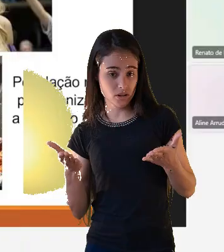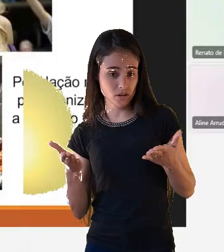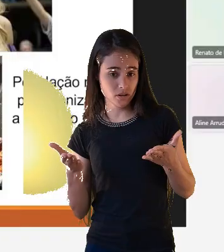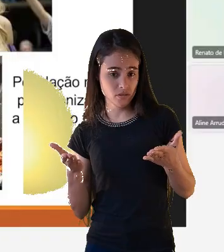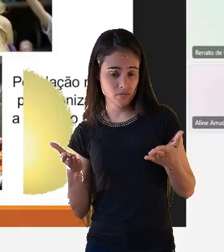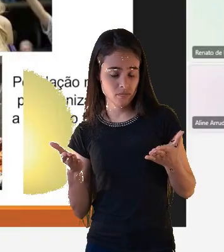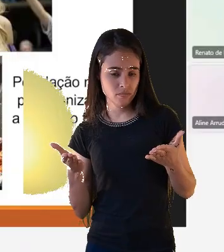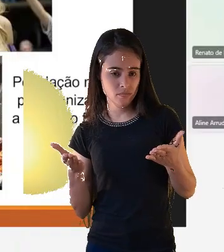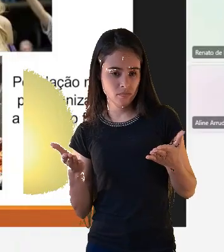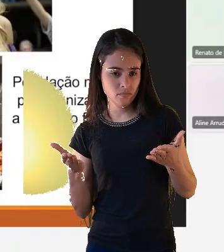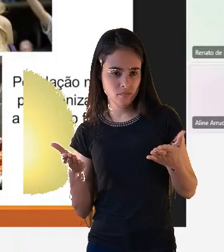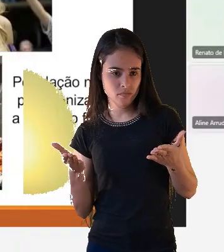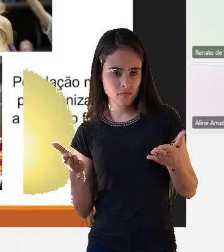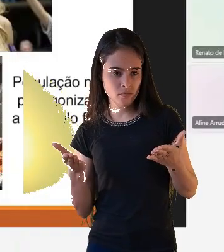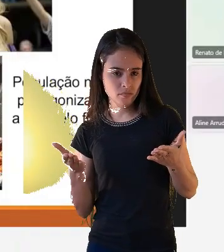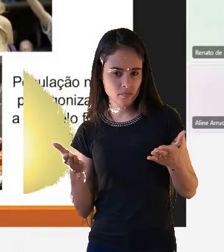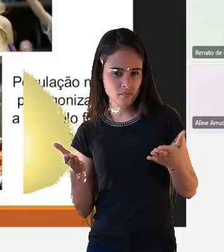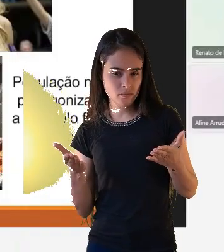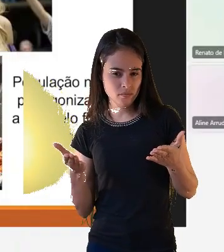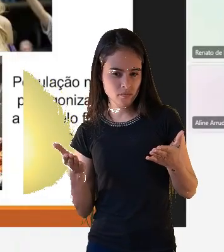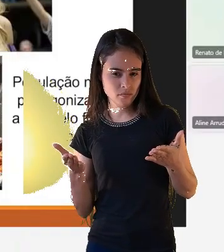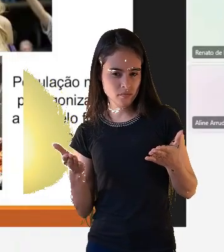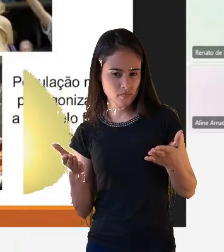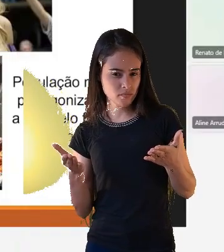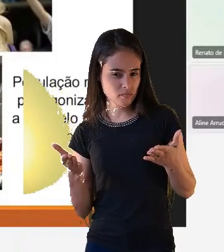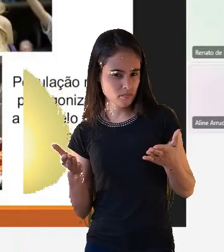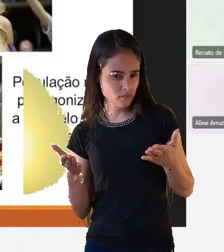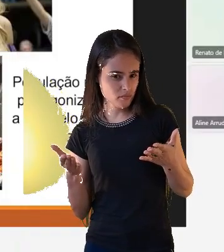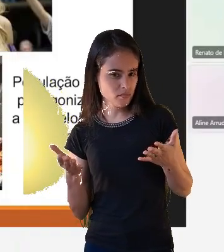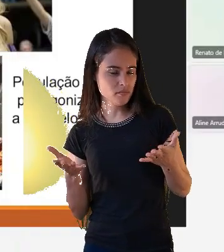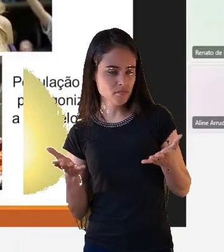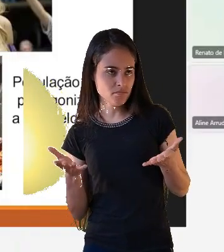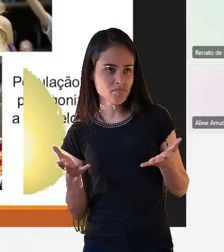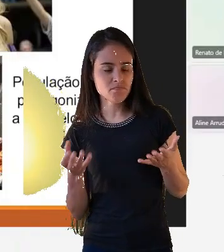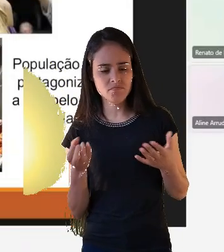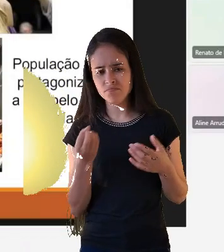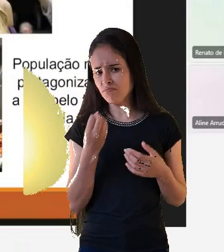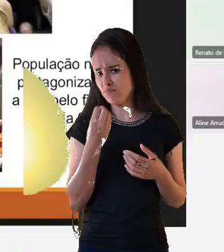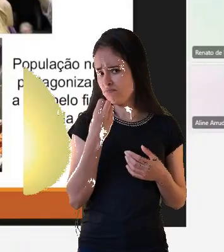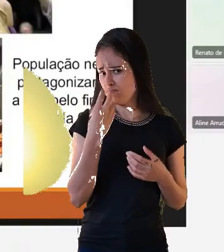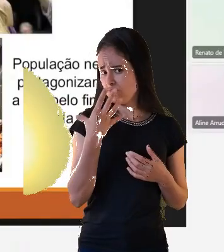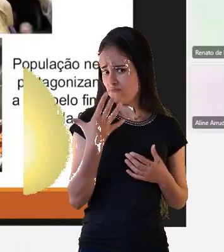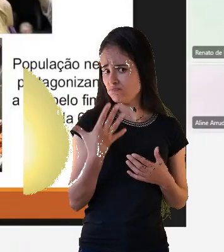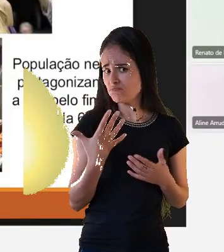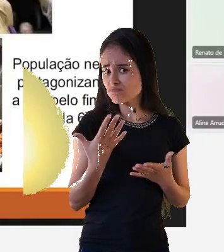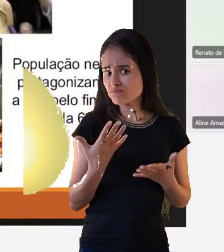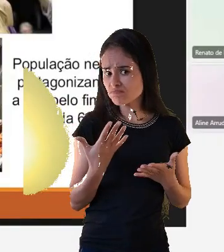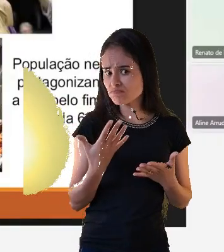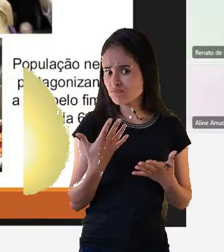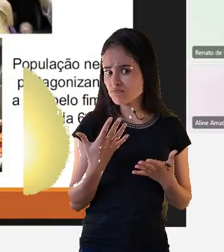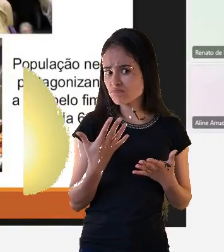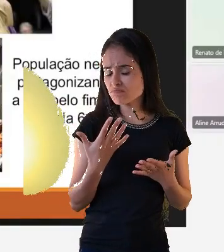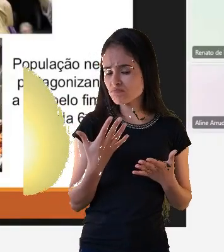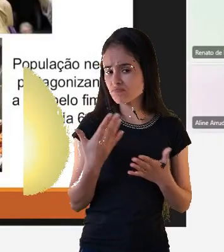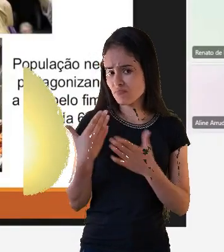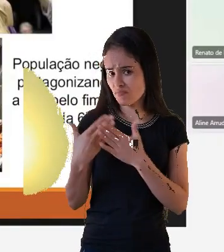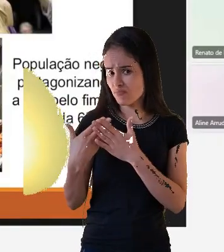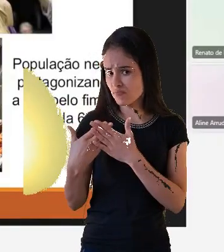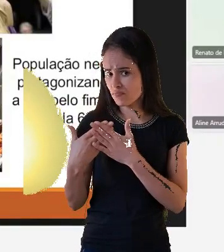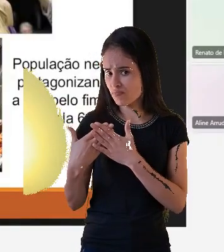uma posição, assim, hoje eu tenho um trabalho e um nível de